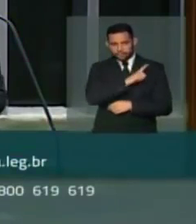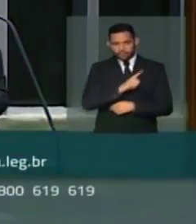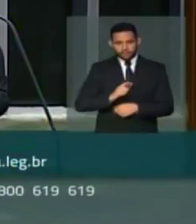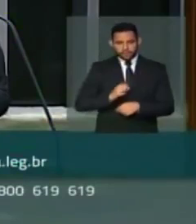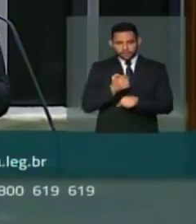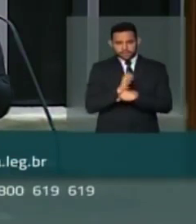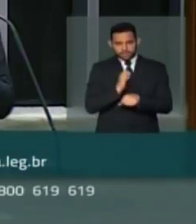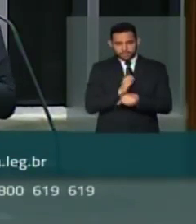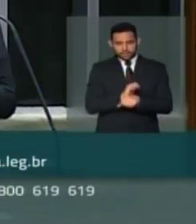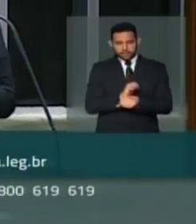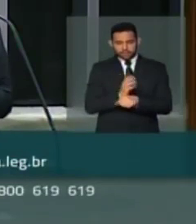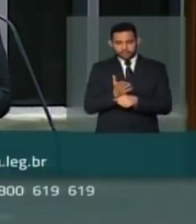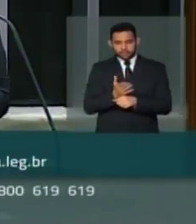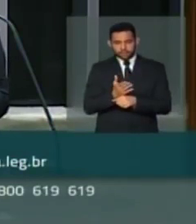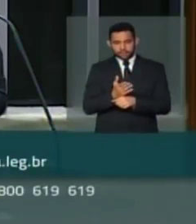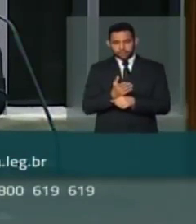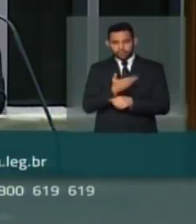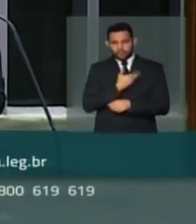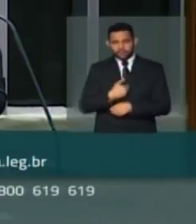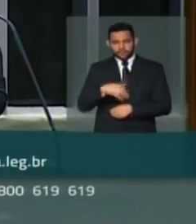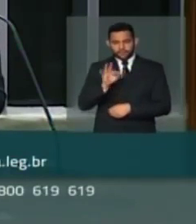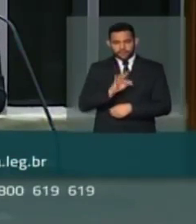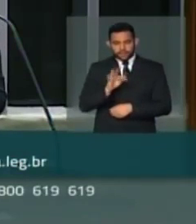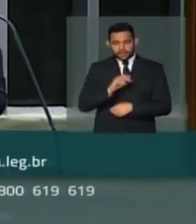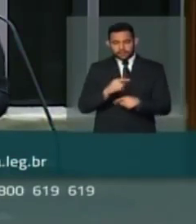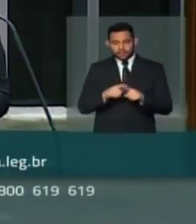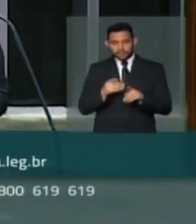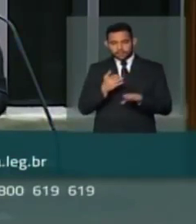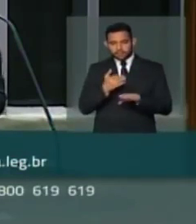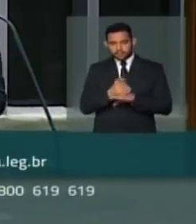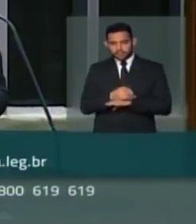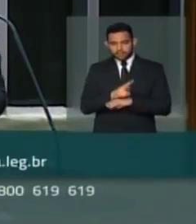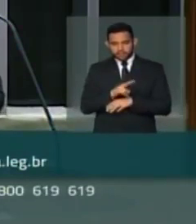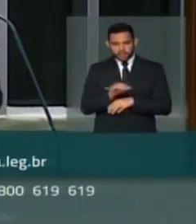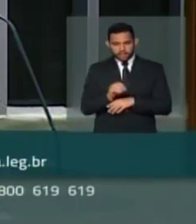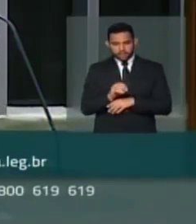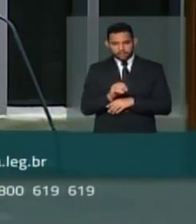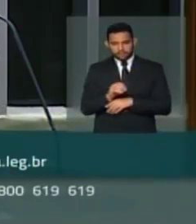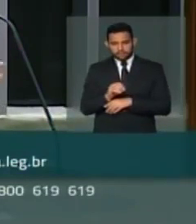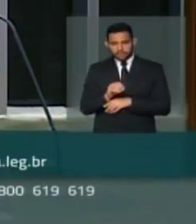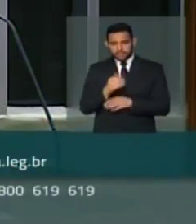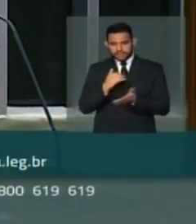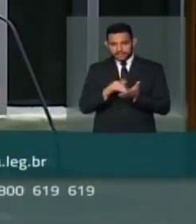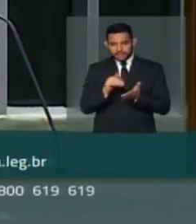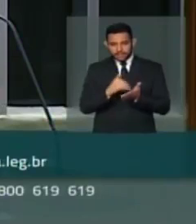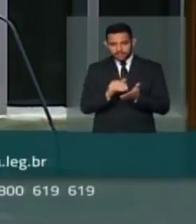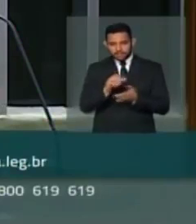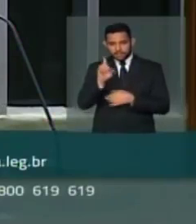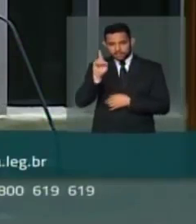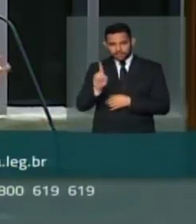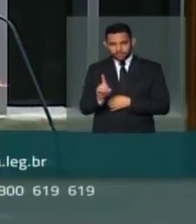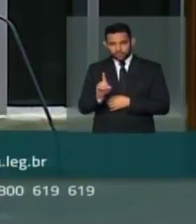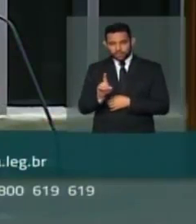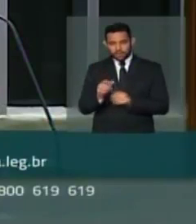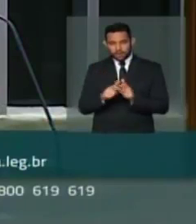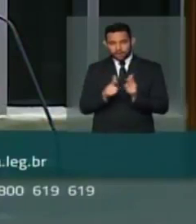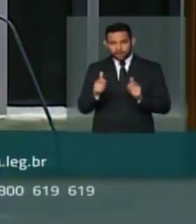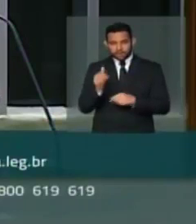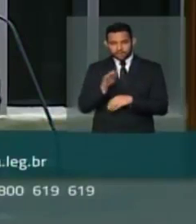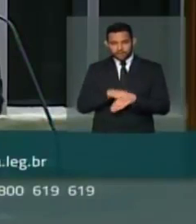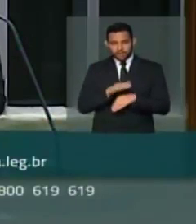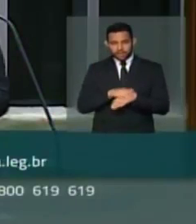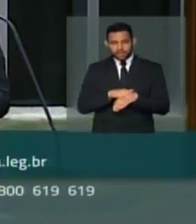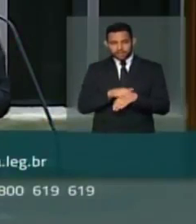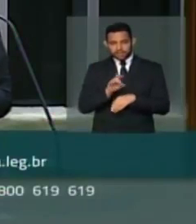Estado, no governo federal, mas na hora da ocupação dos cargos para as secretarias, para as diretorias, a grande maioria